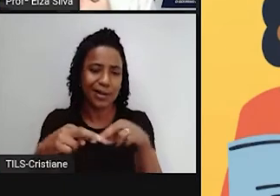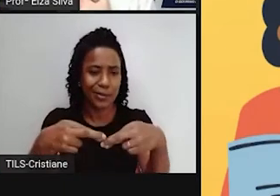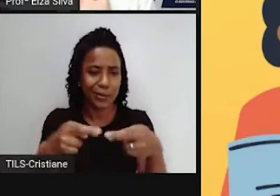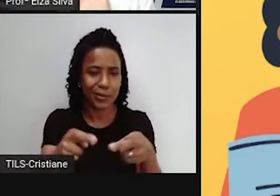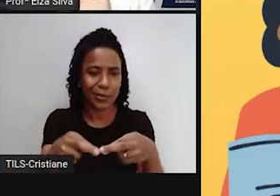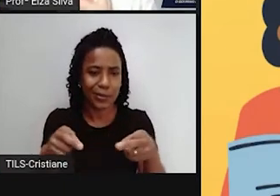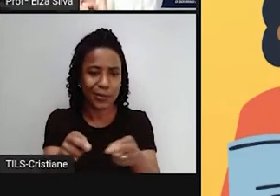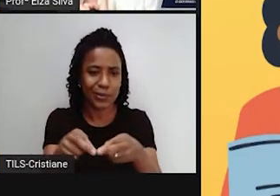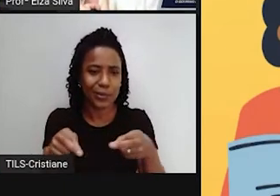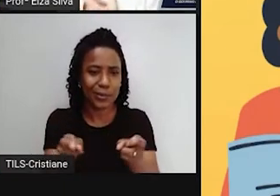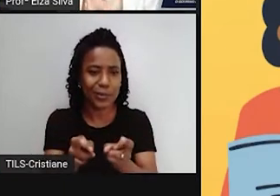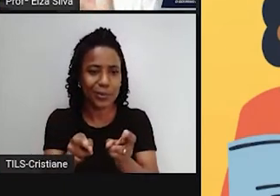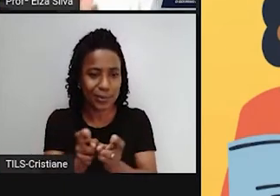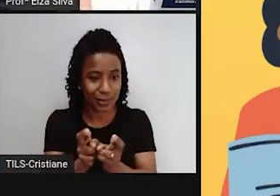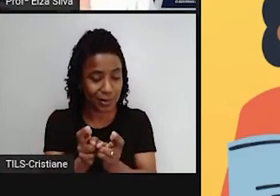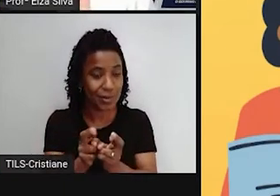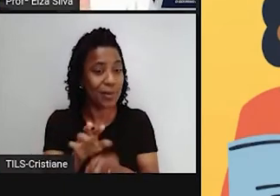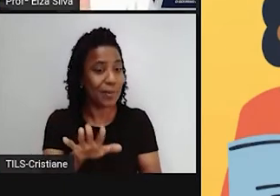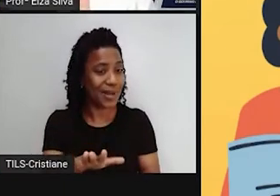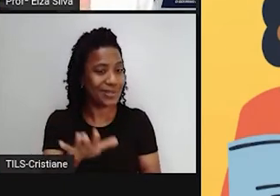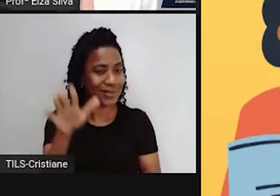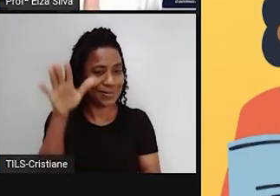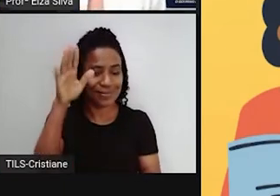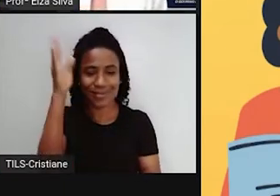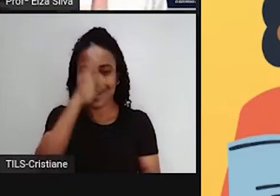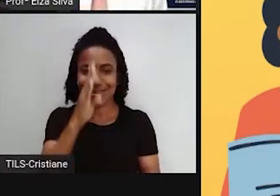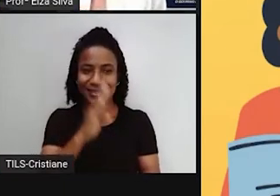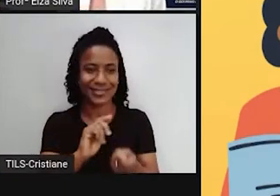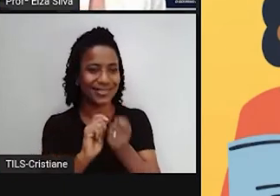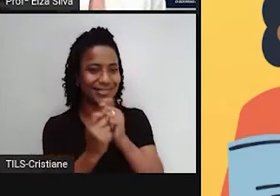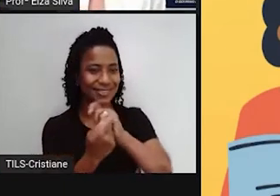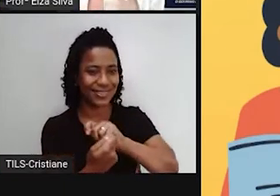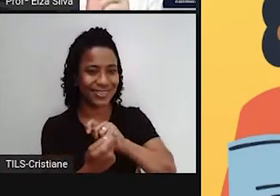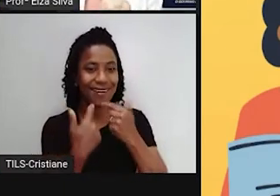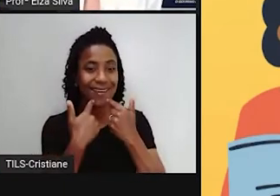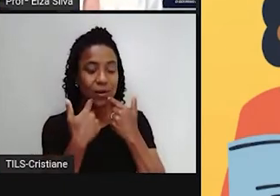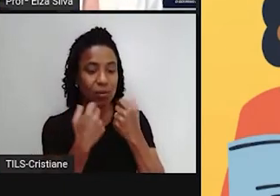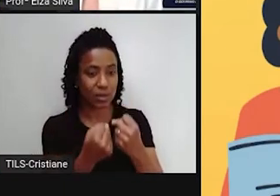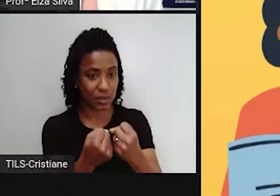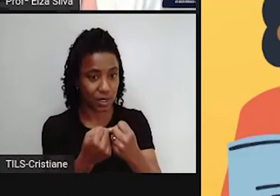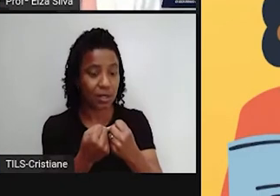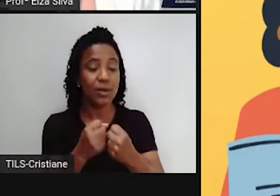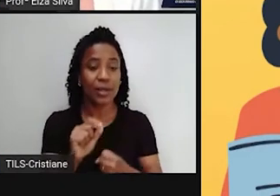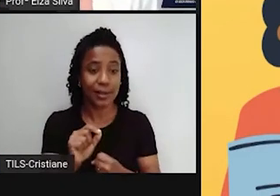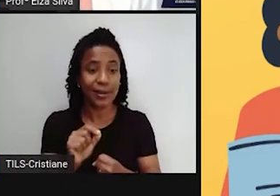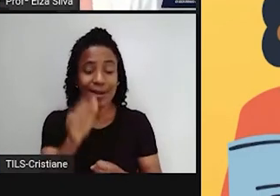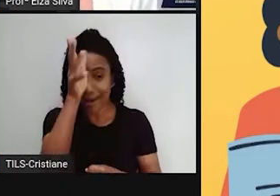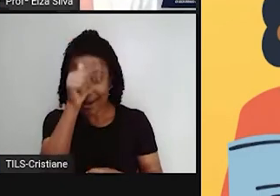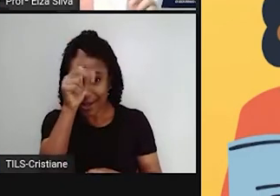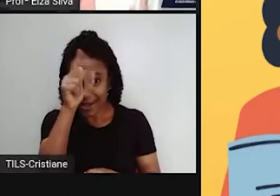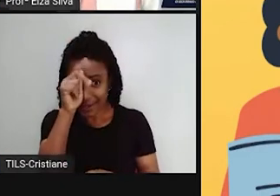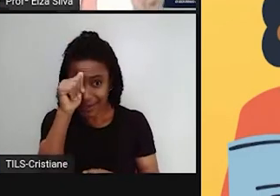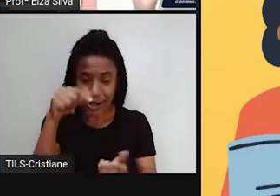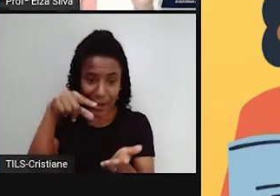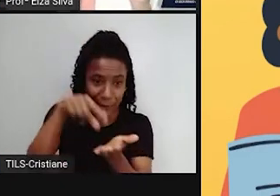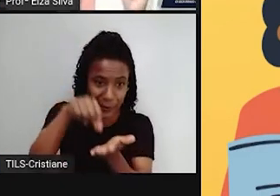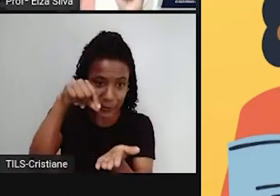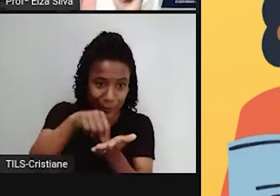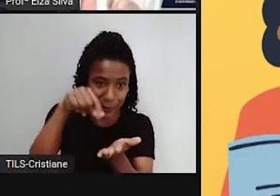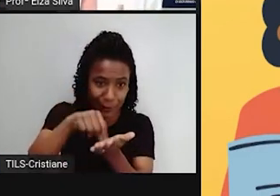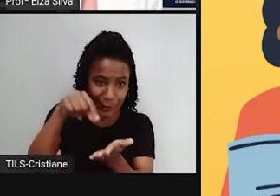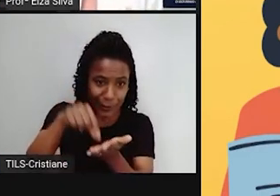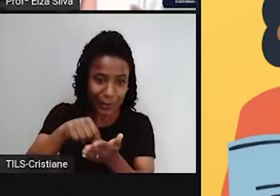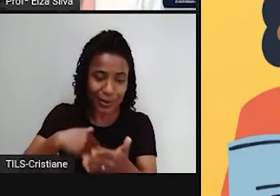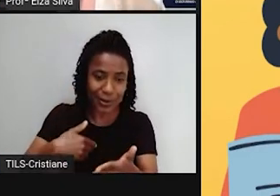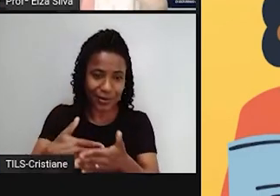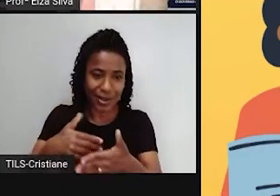no Brasil, a gente diz assim, de grão em grão, a galinha enche o papo. E o que é que ele nos ensina? Isso significa